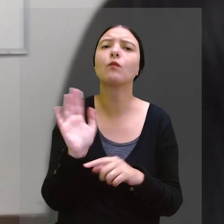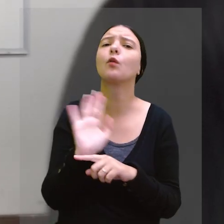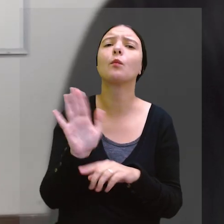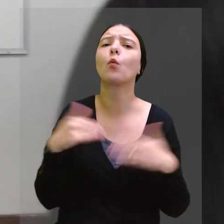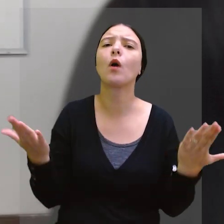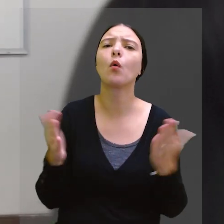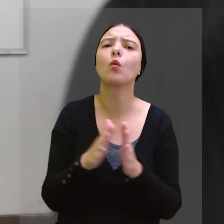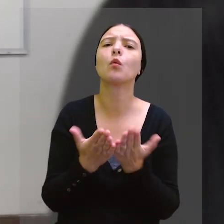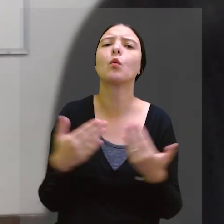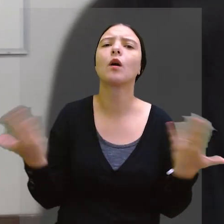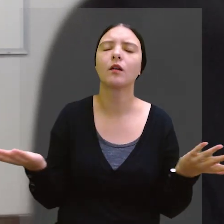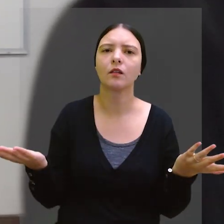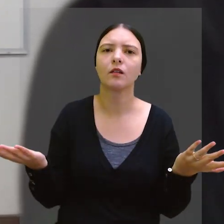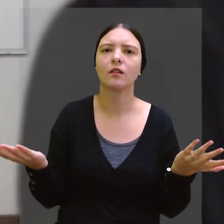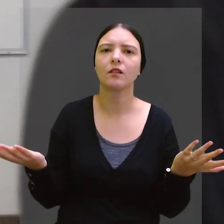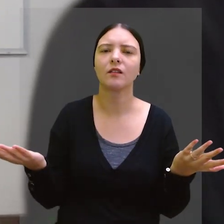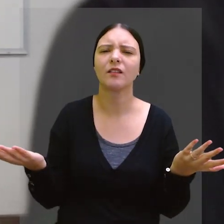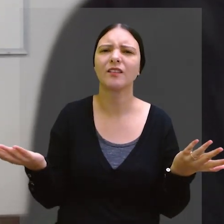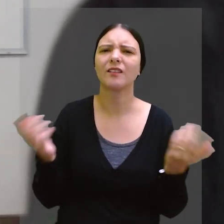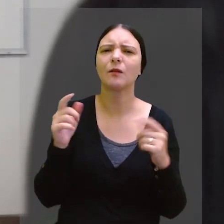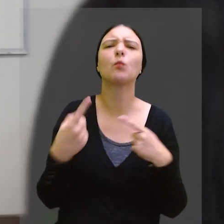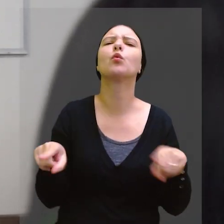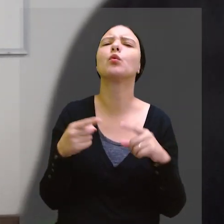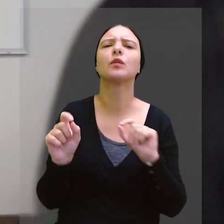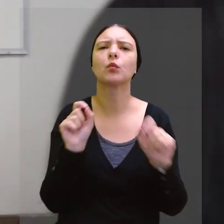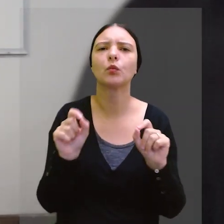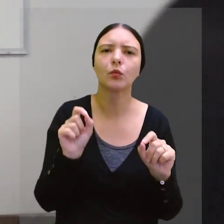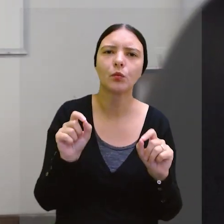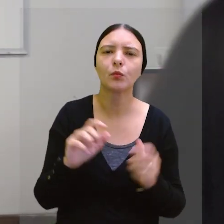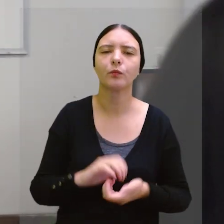Que livro? O que de música?